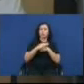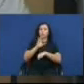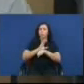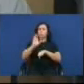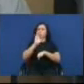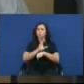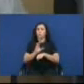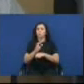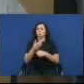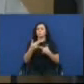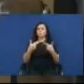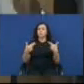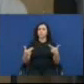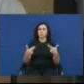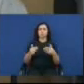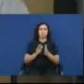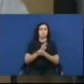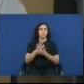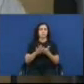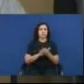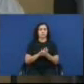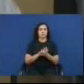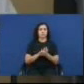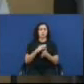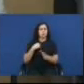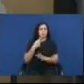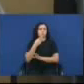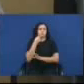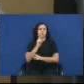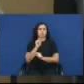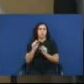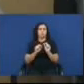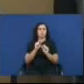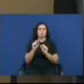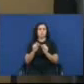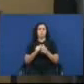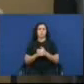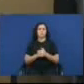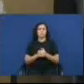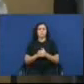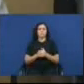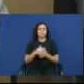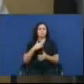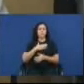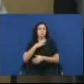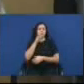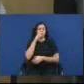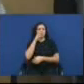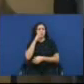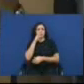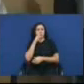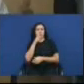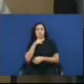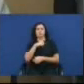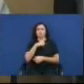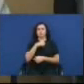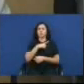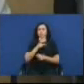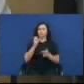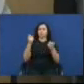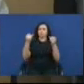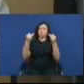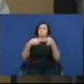curso. Eu não estou dizendo que a disponibilização dos meus funcionários, eu já falei